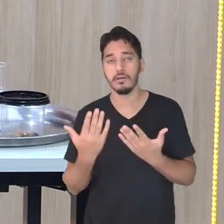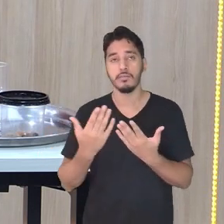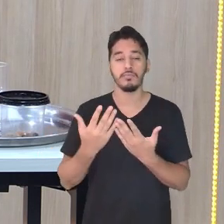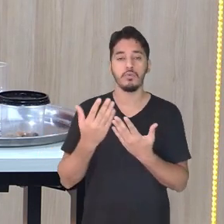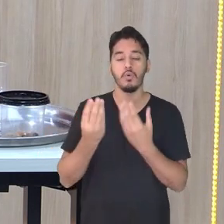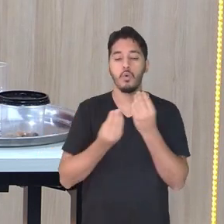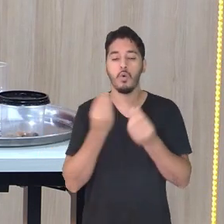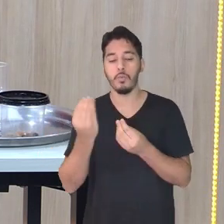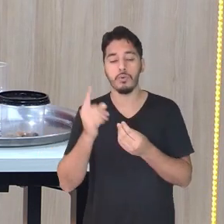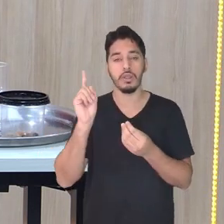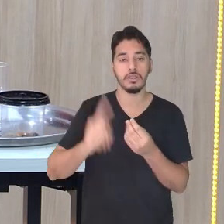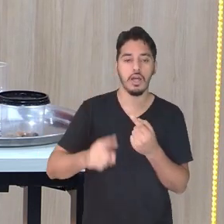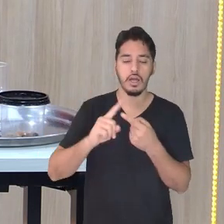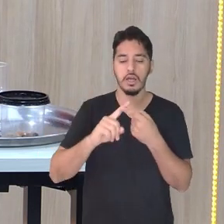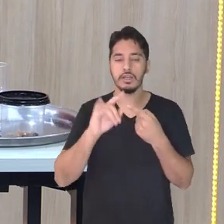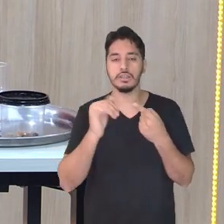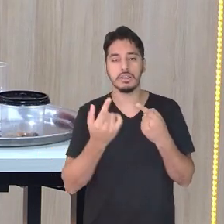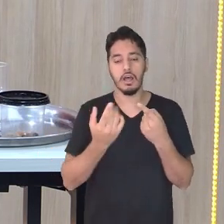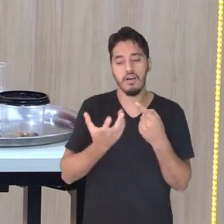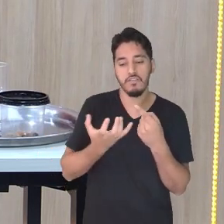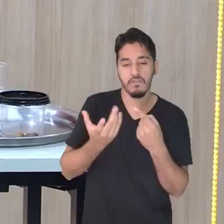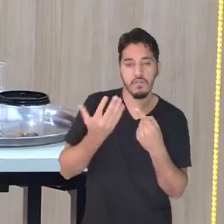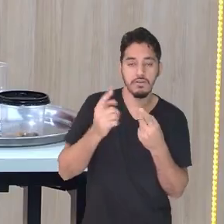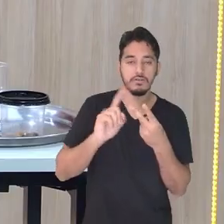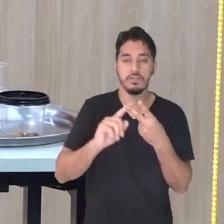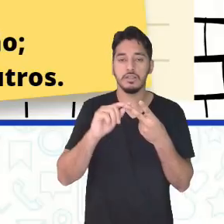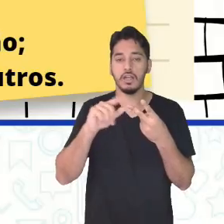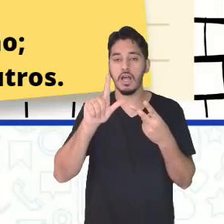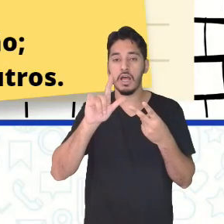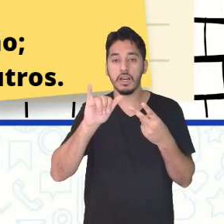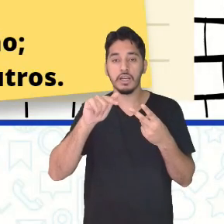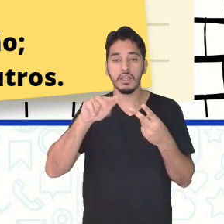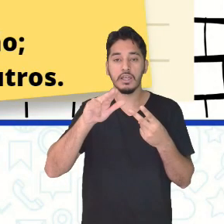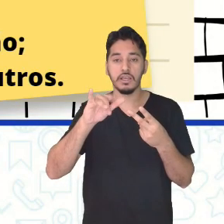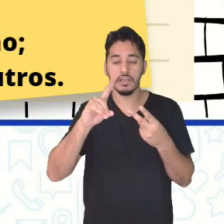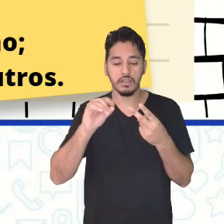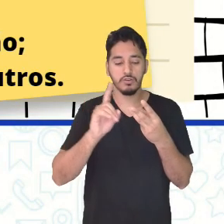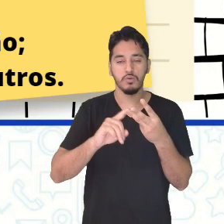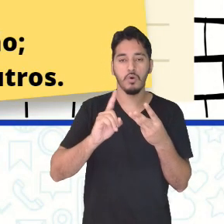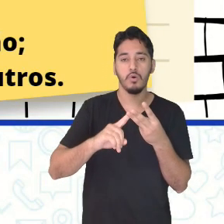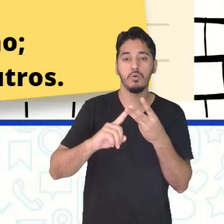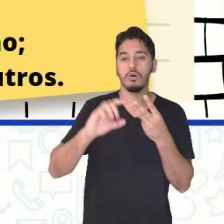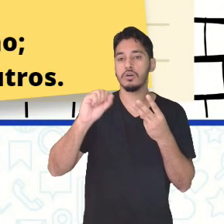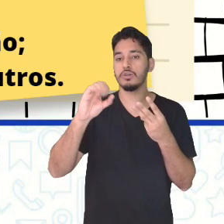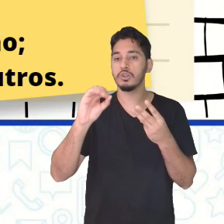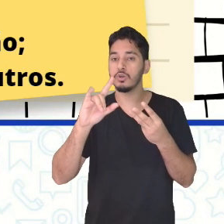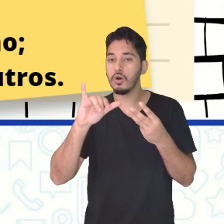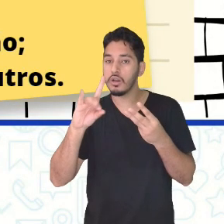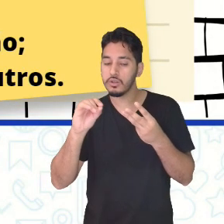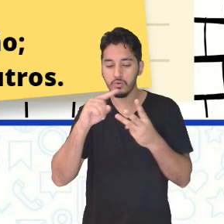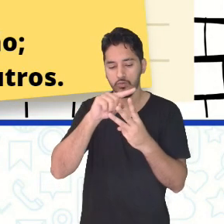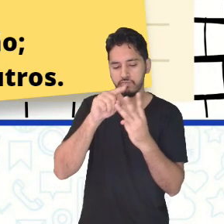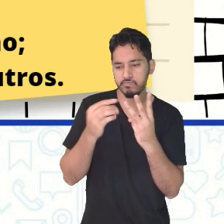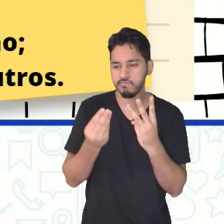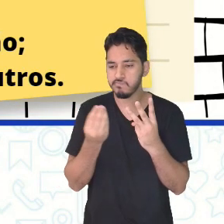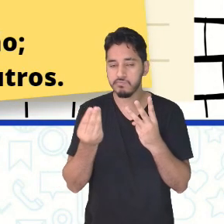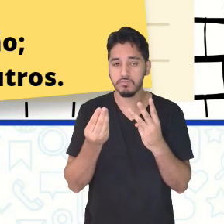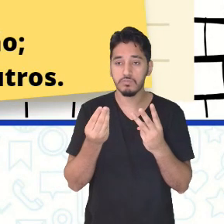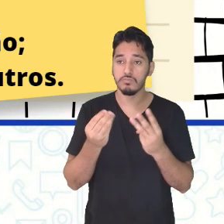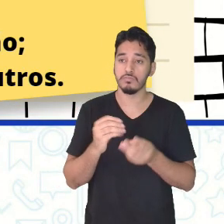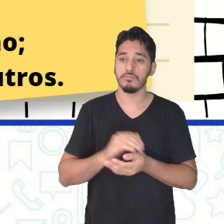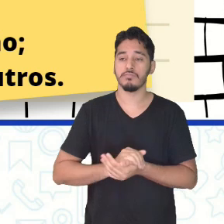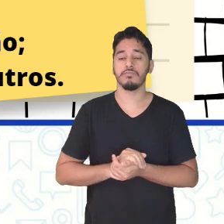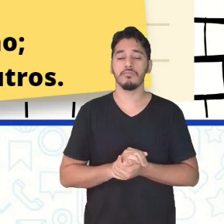estado físico também vai estar presente aí, e possui algumas características químicas bem definidas. E a gente vai ver